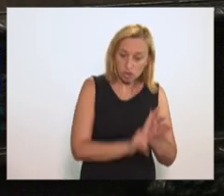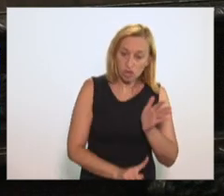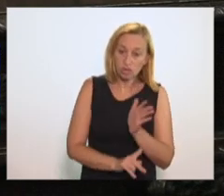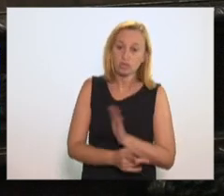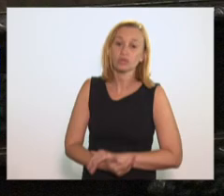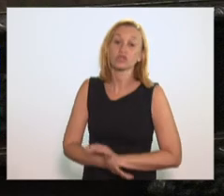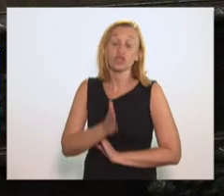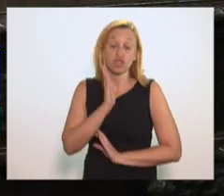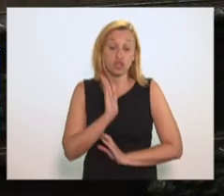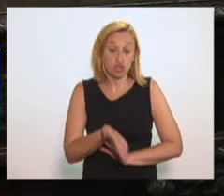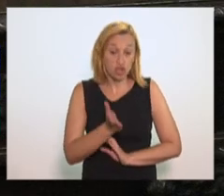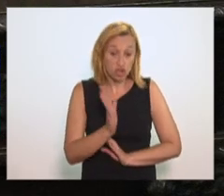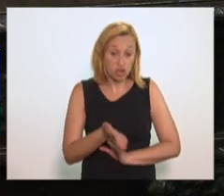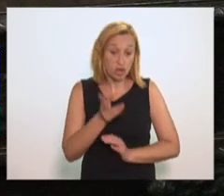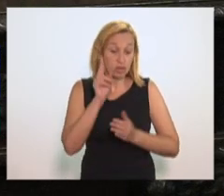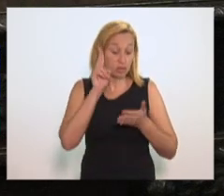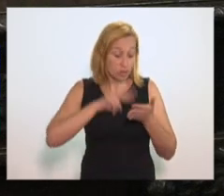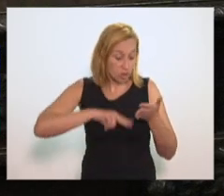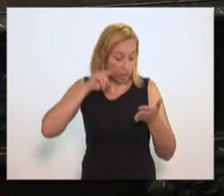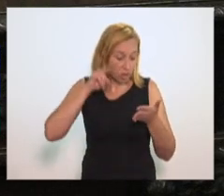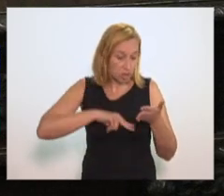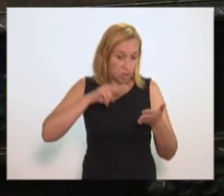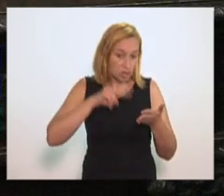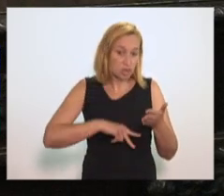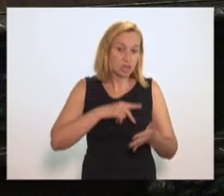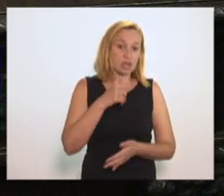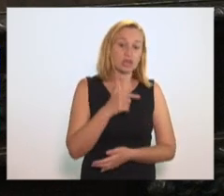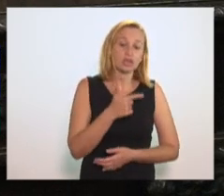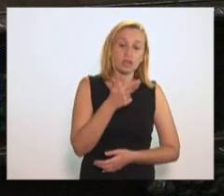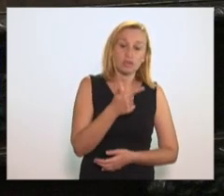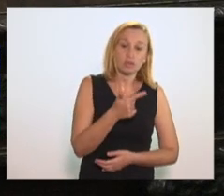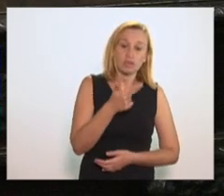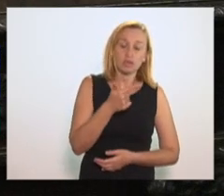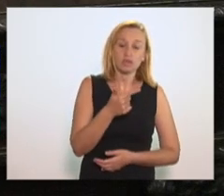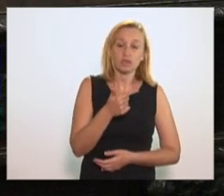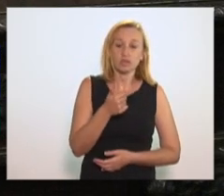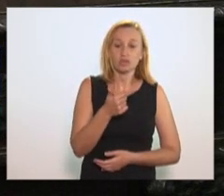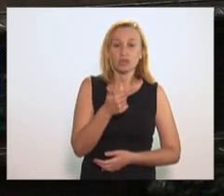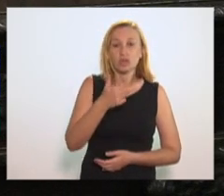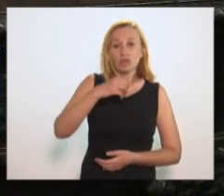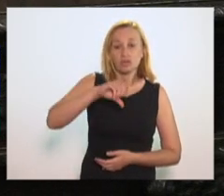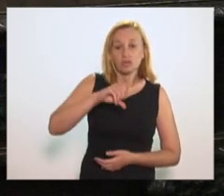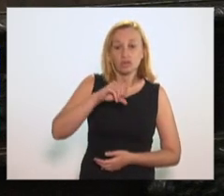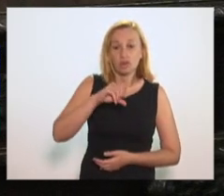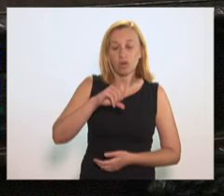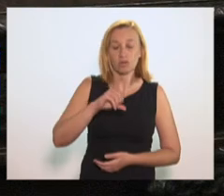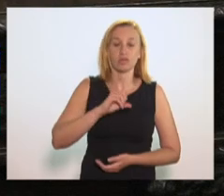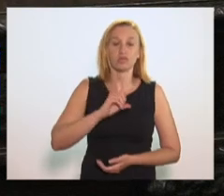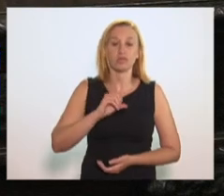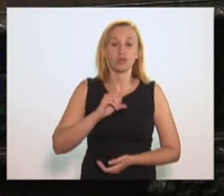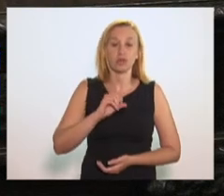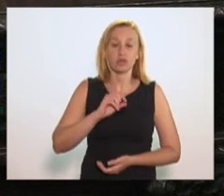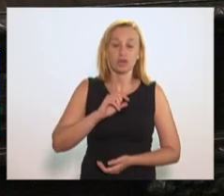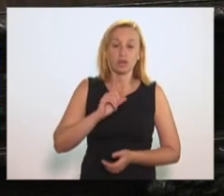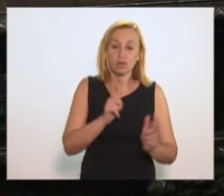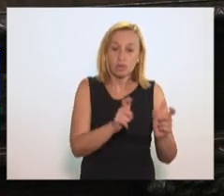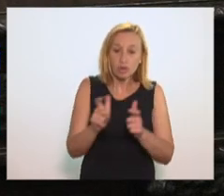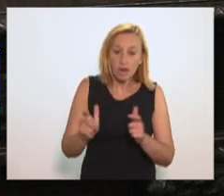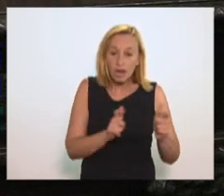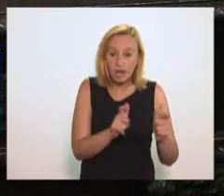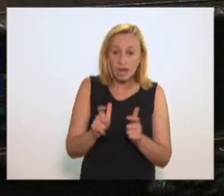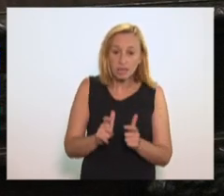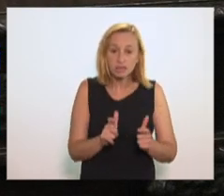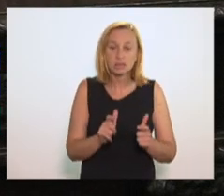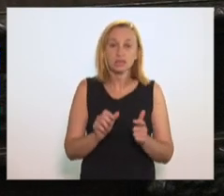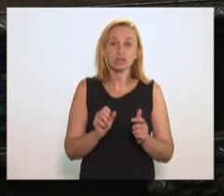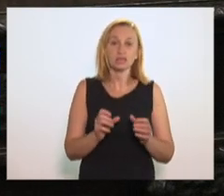lista salvo engano 29 pontos 29 pontos que seriam